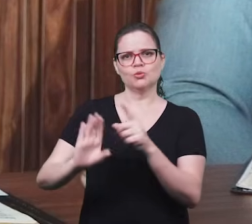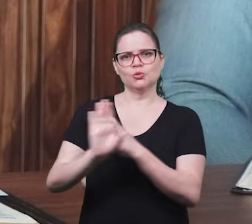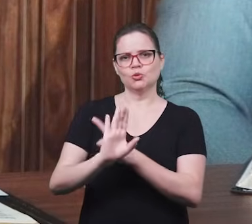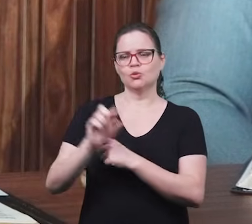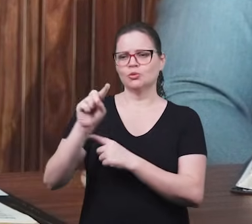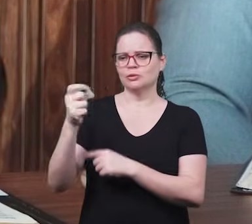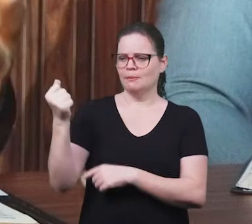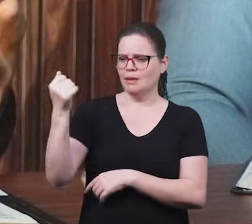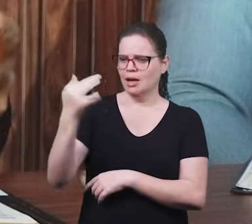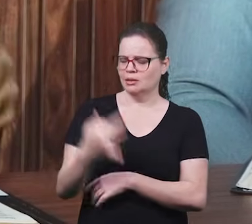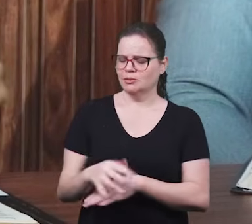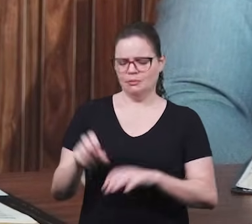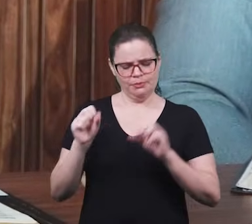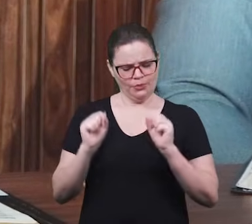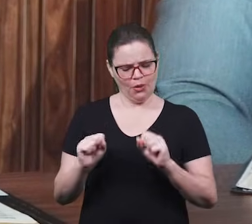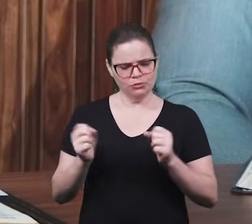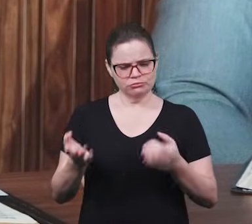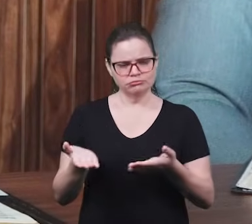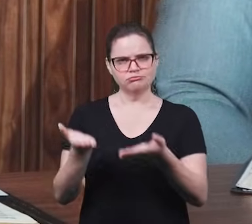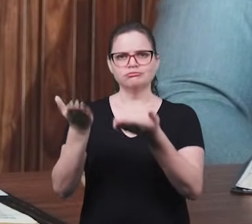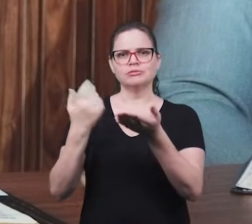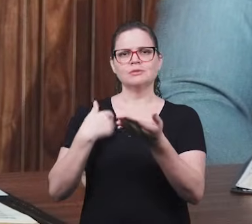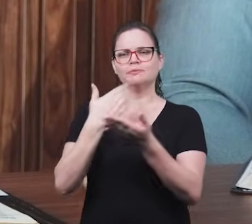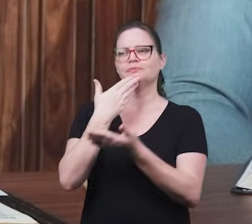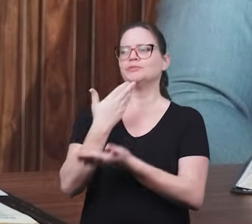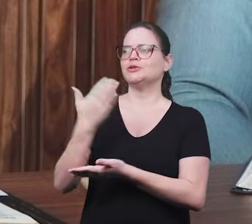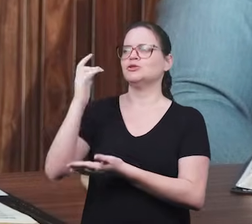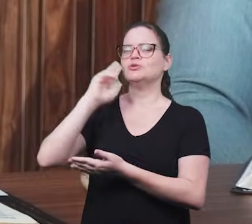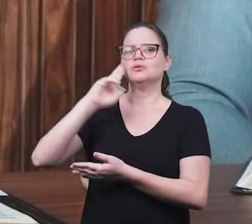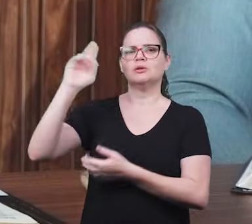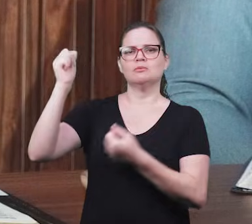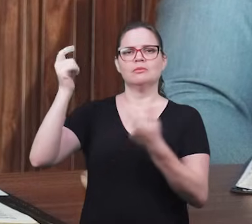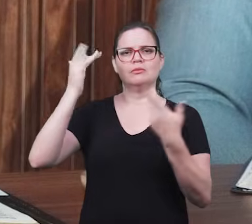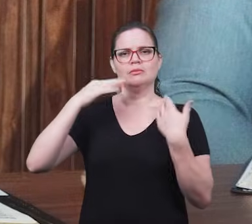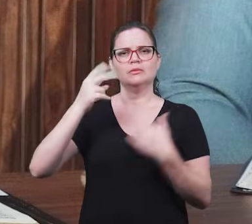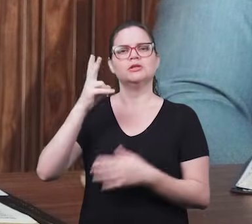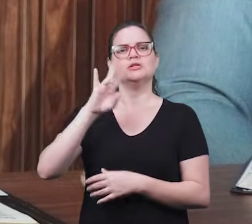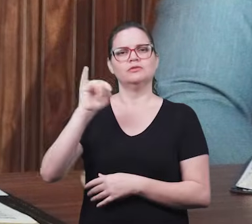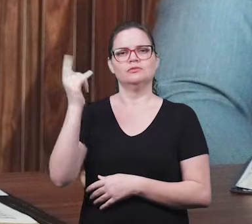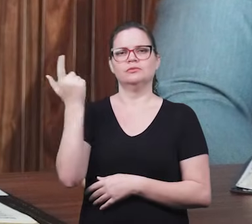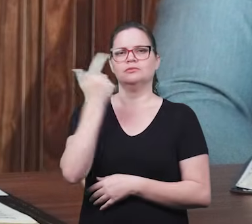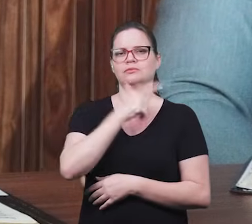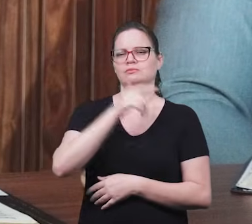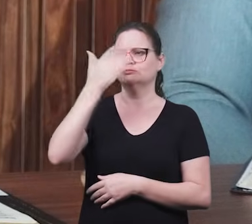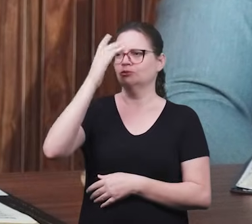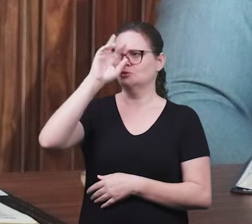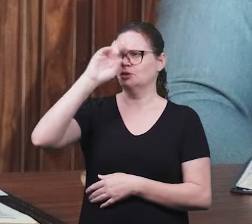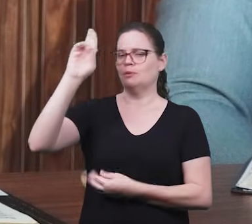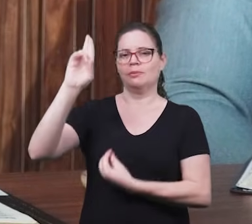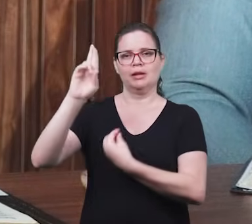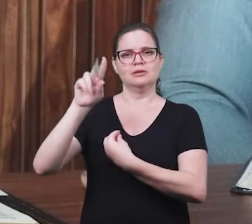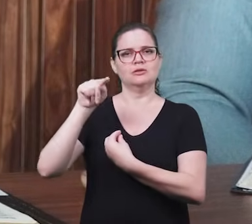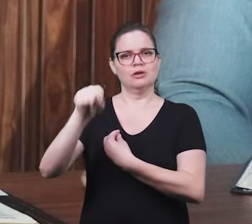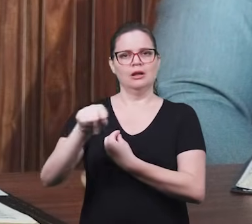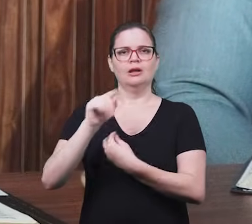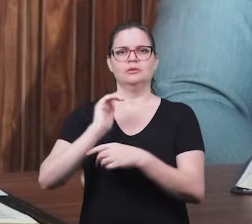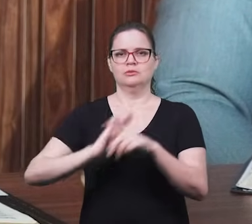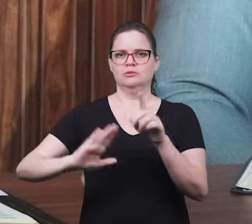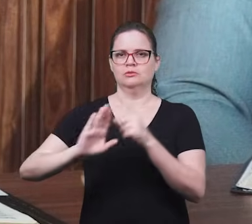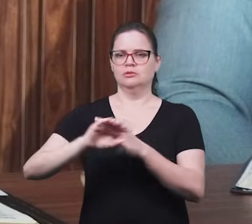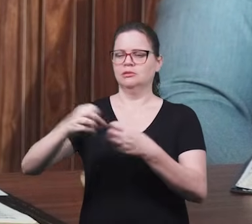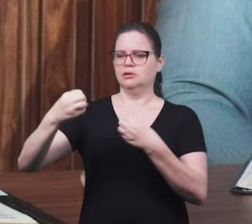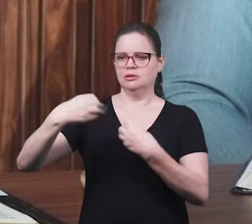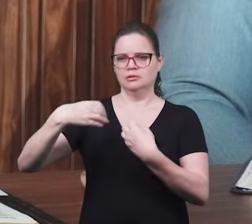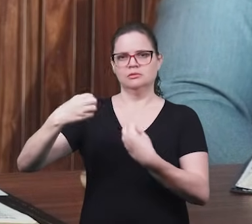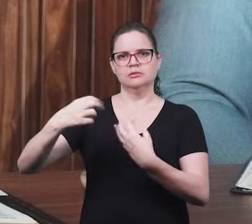contada aqui, né? Pode ir para a madrugada, pode buscar a presença do Senhor, que a gente vai encontrar o nosso Senhor ali e ele